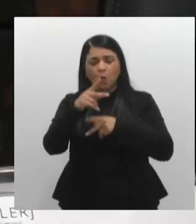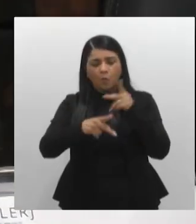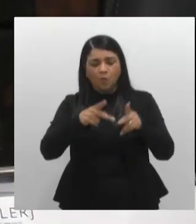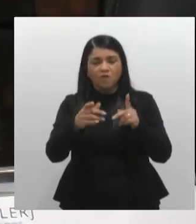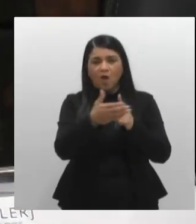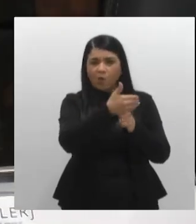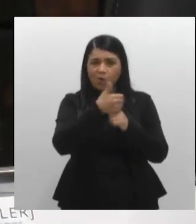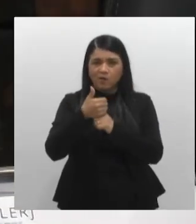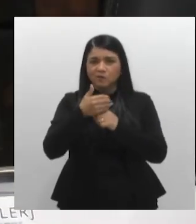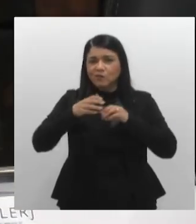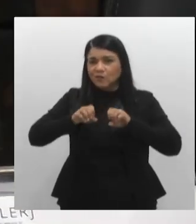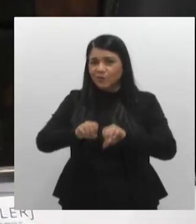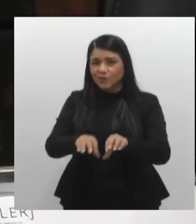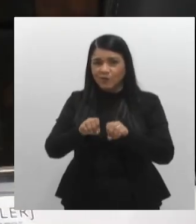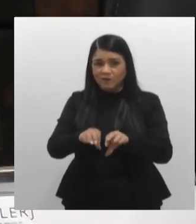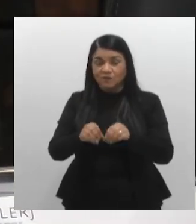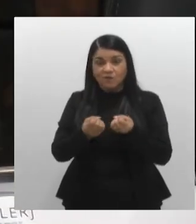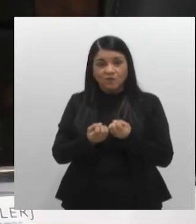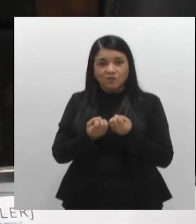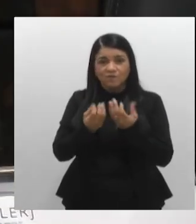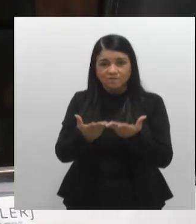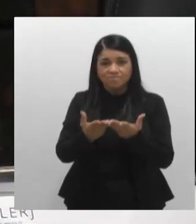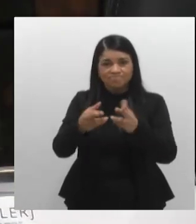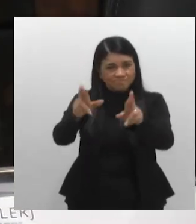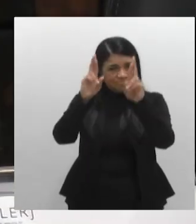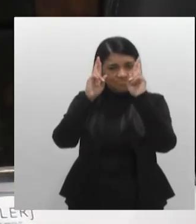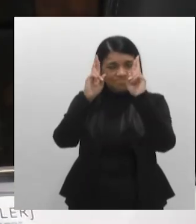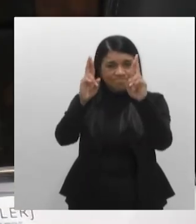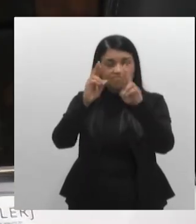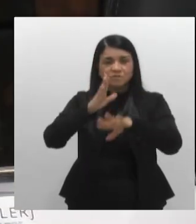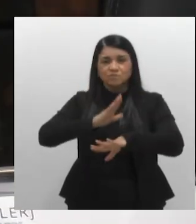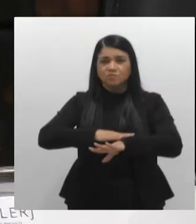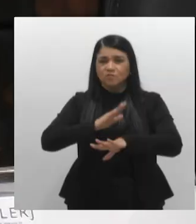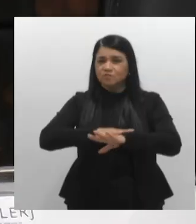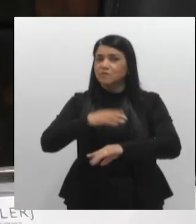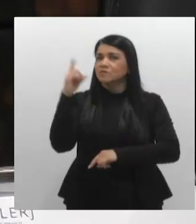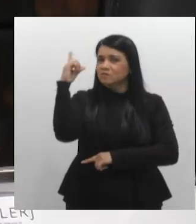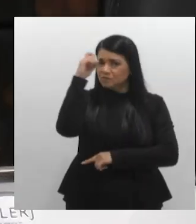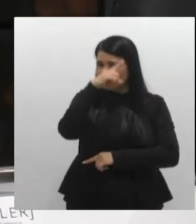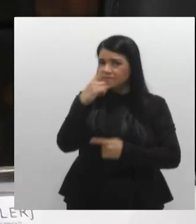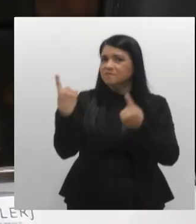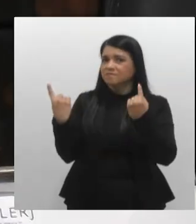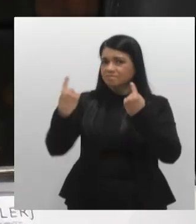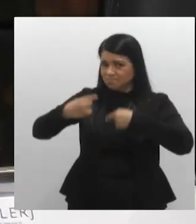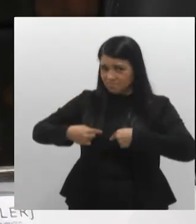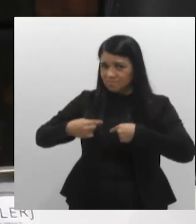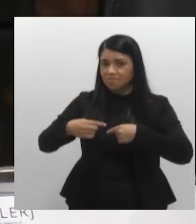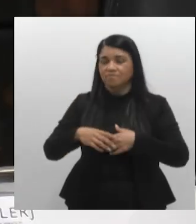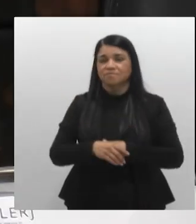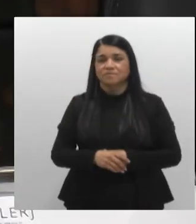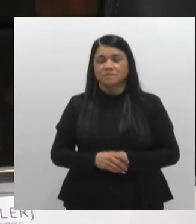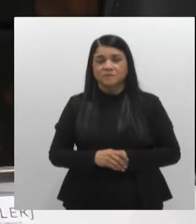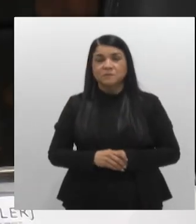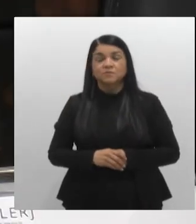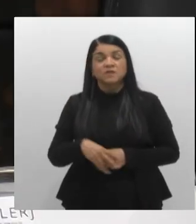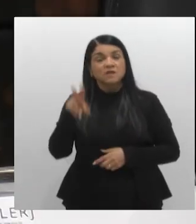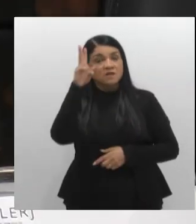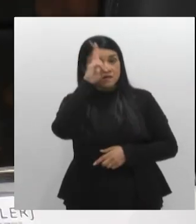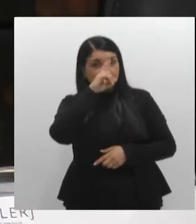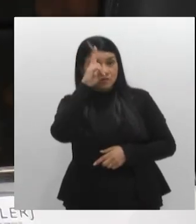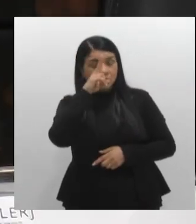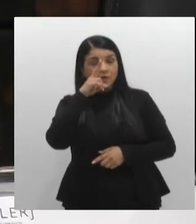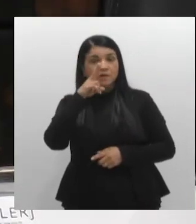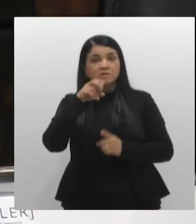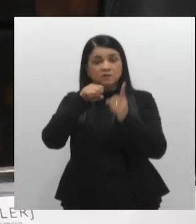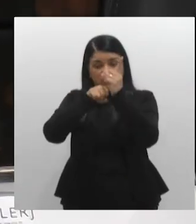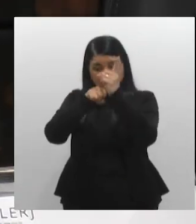acolhendo, educando e oferecendo esperança nos momentos mais desafiadores. A história da